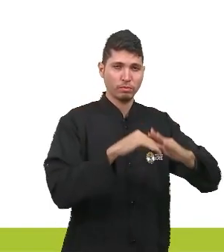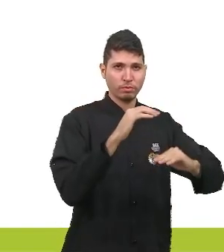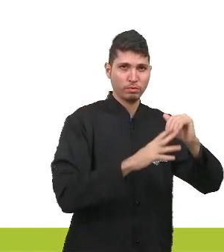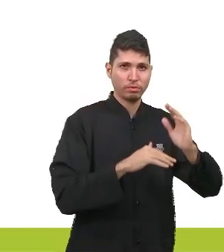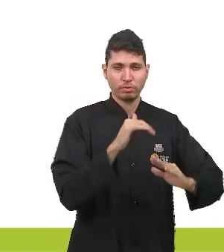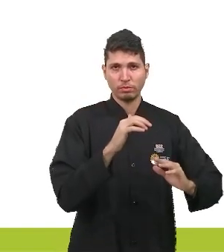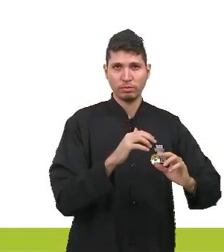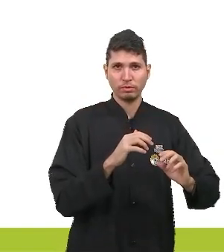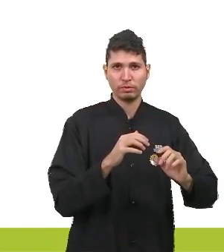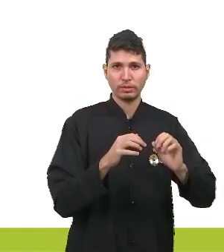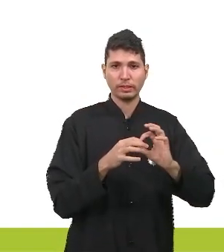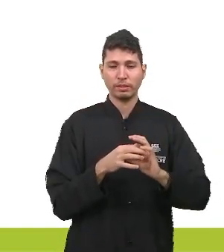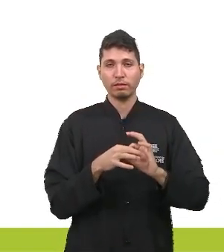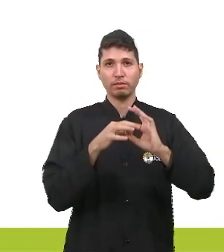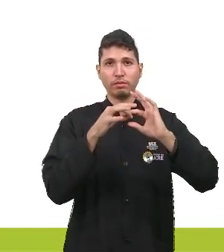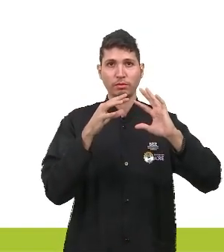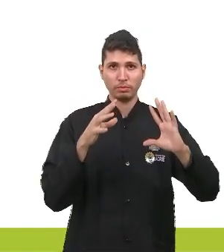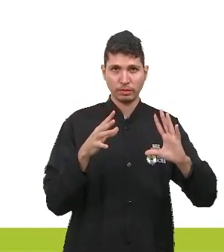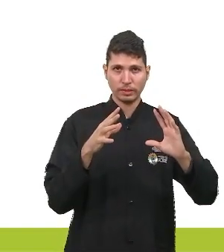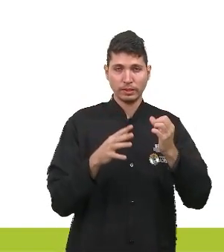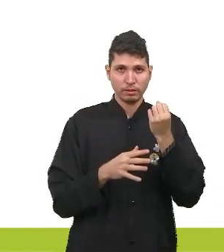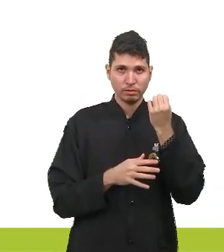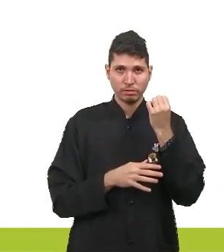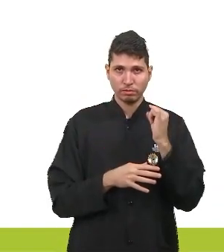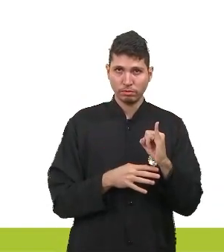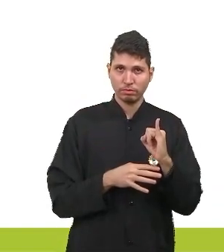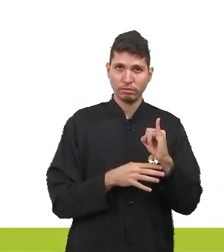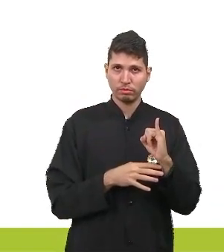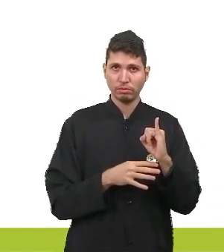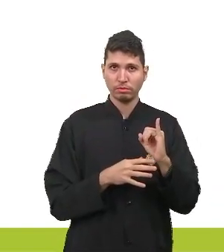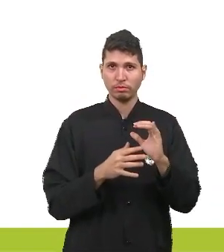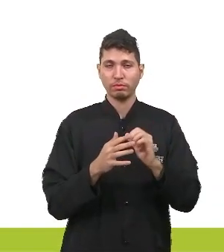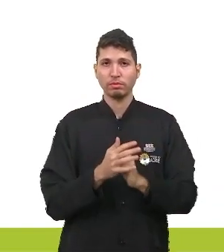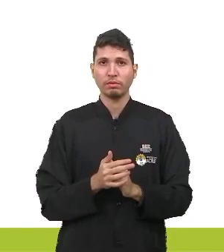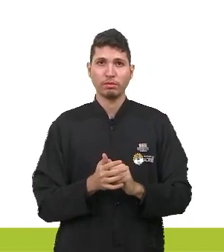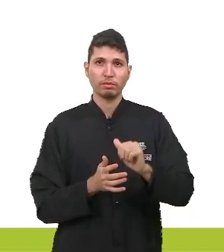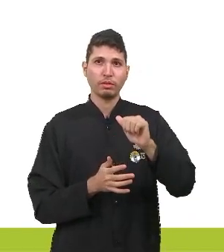liberado quando em contato com soluções aquosas